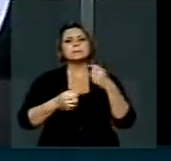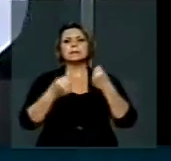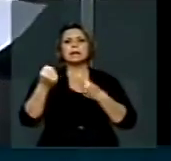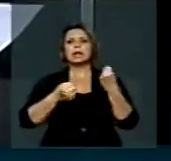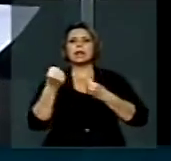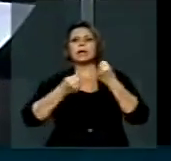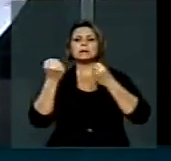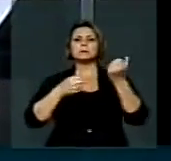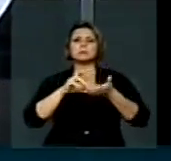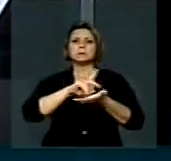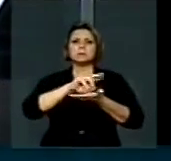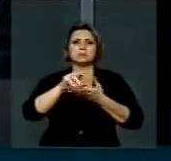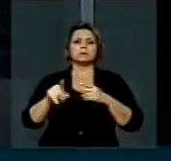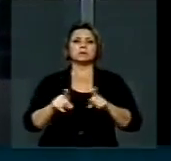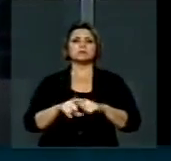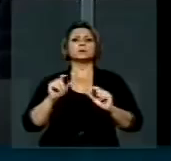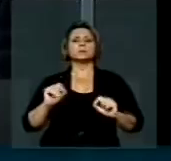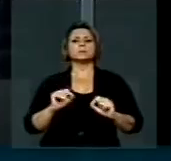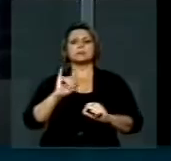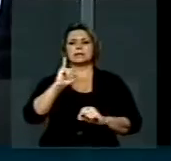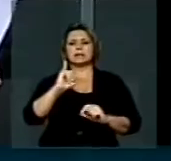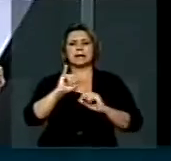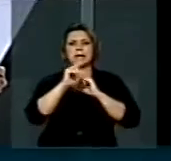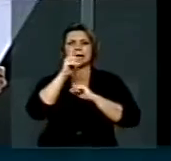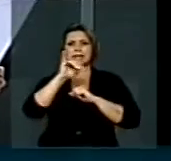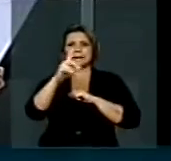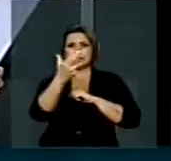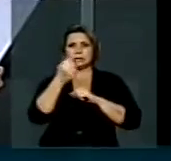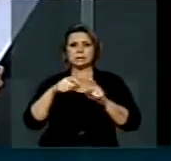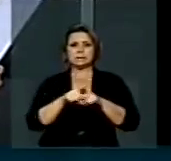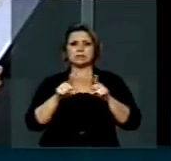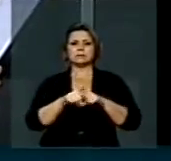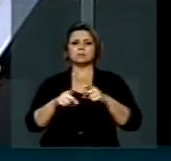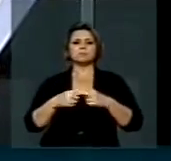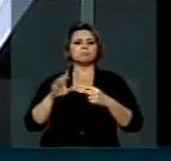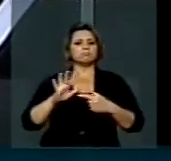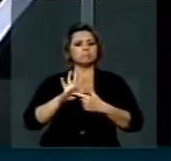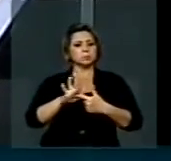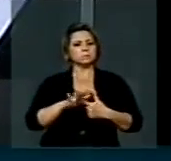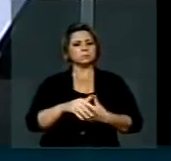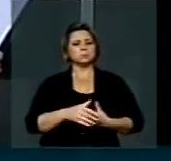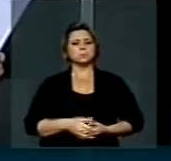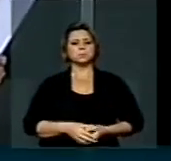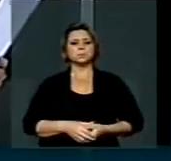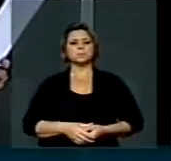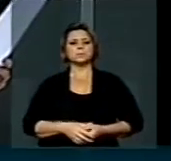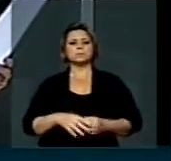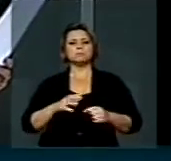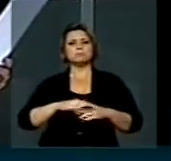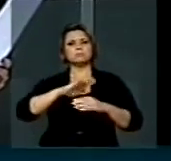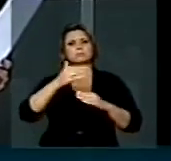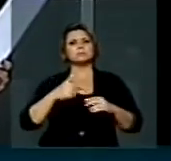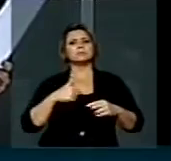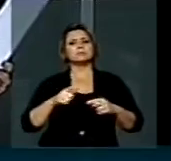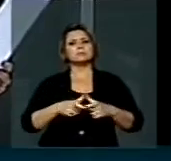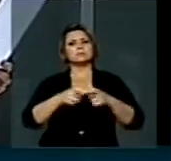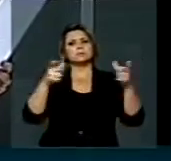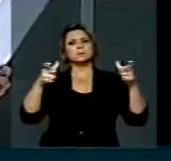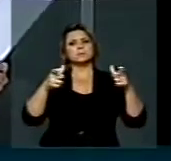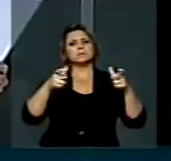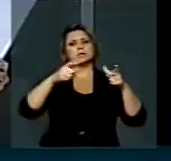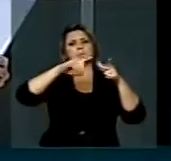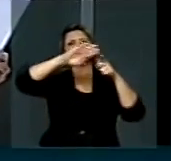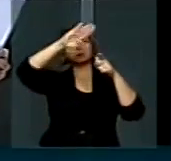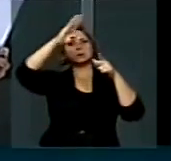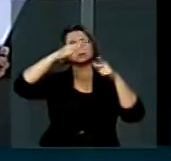automóveis e outros artigos. A ilha principal, região de planícies sinuosas, tem a área mais elevada da